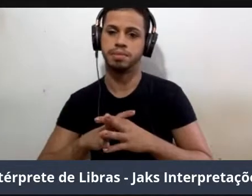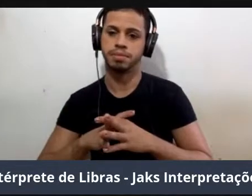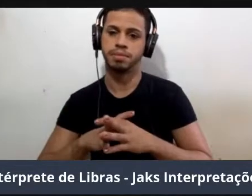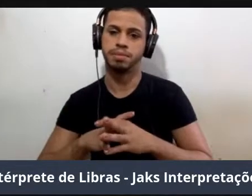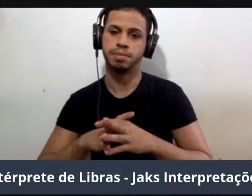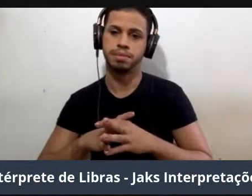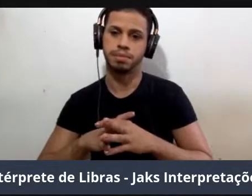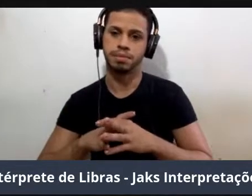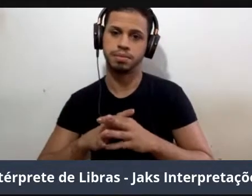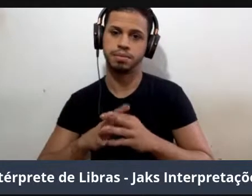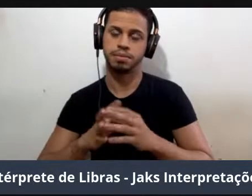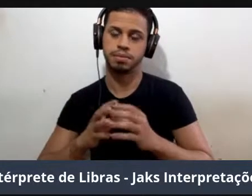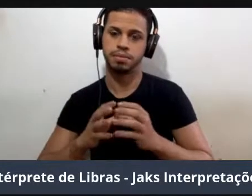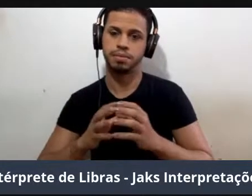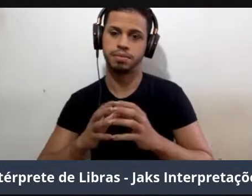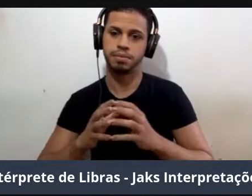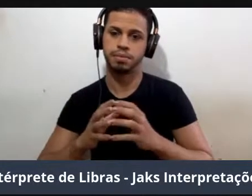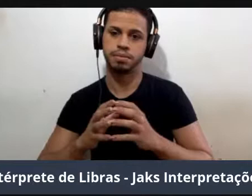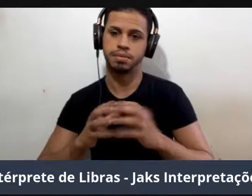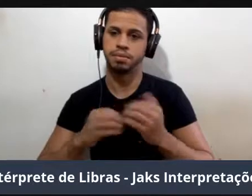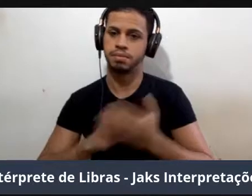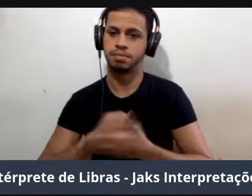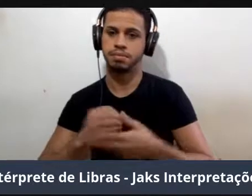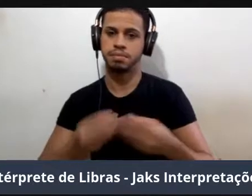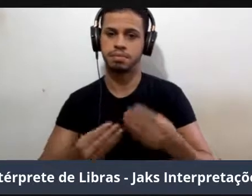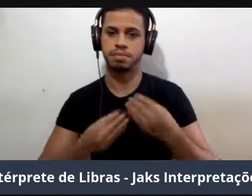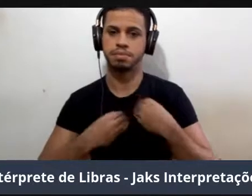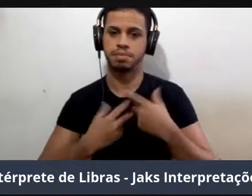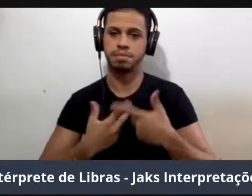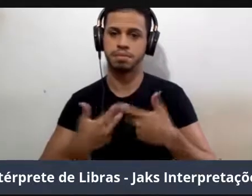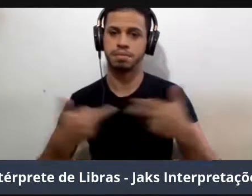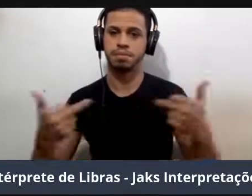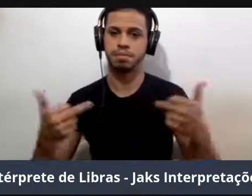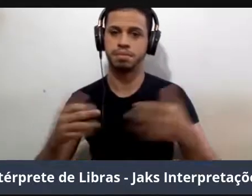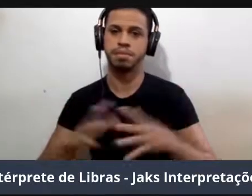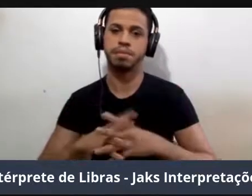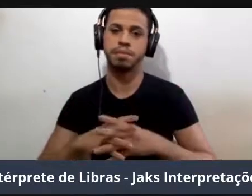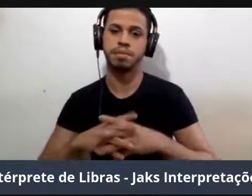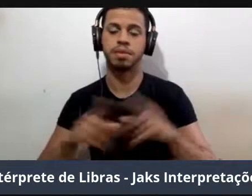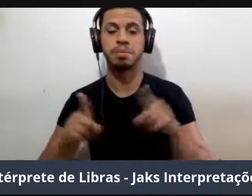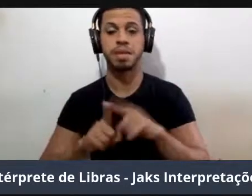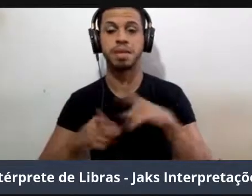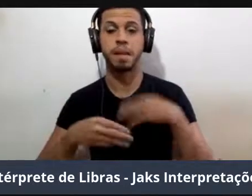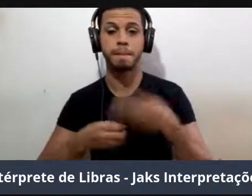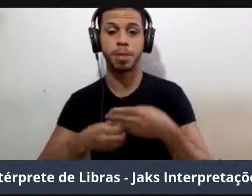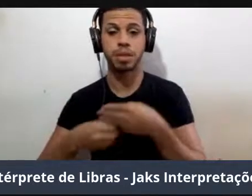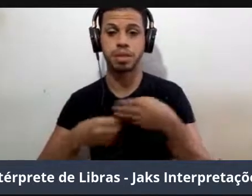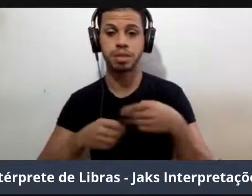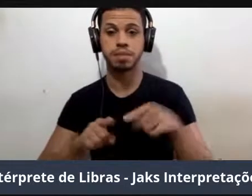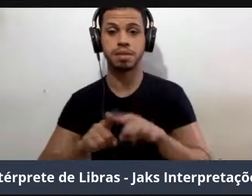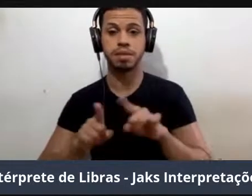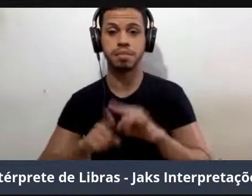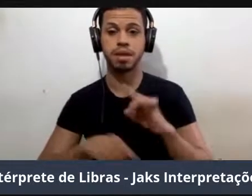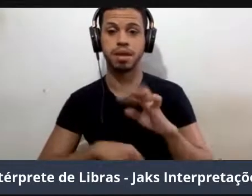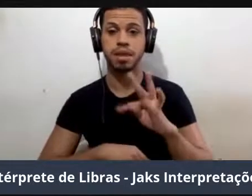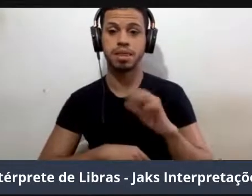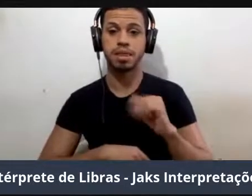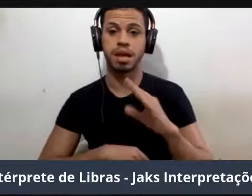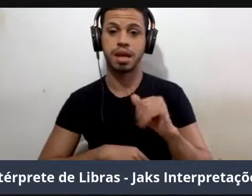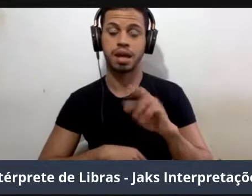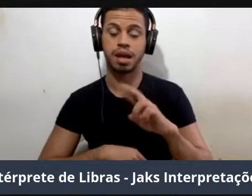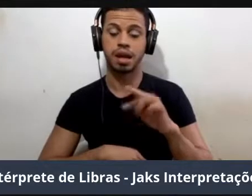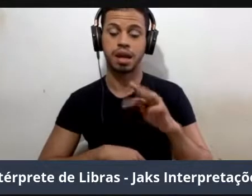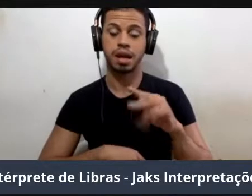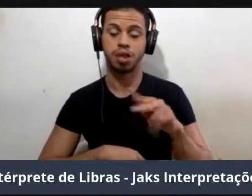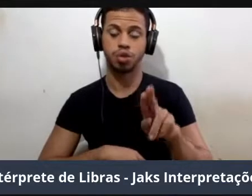nos dá as coisas. E o município também, só Itacaratu, Jatobá, ele não entra